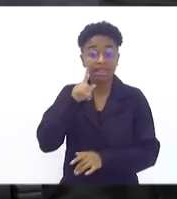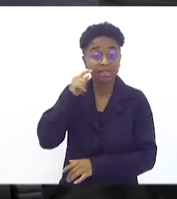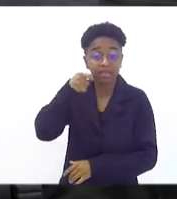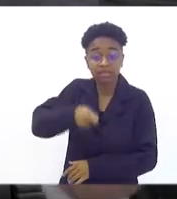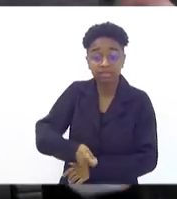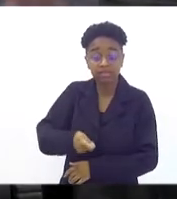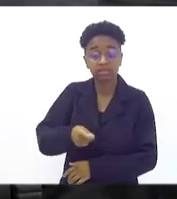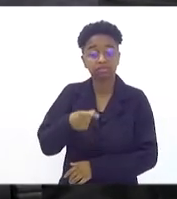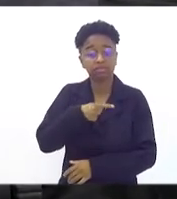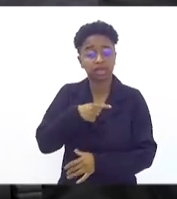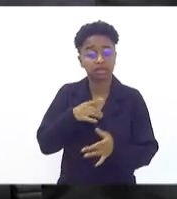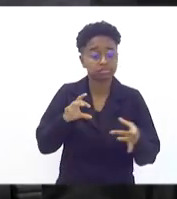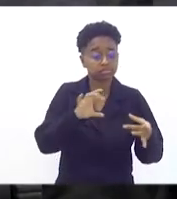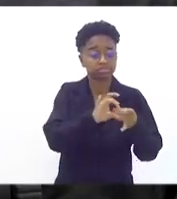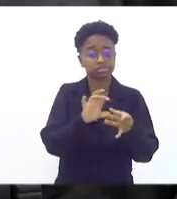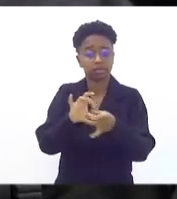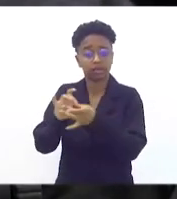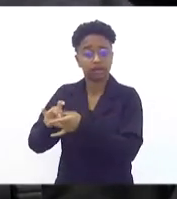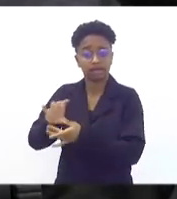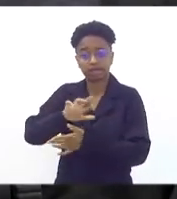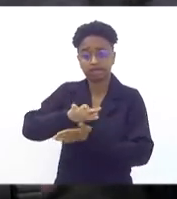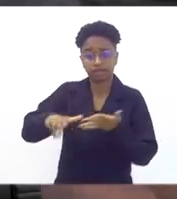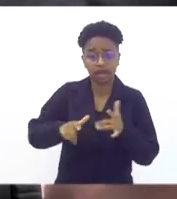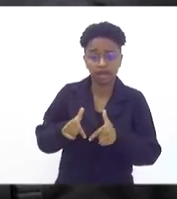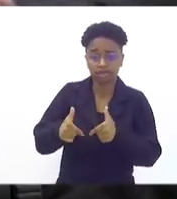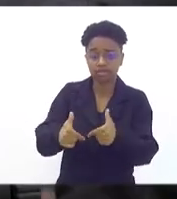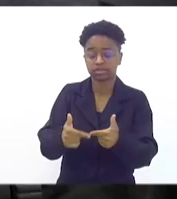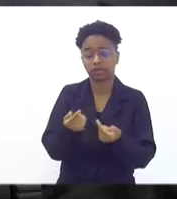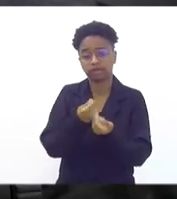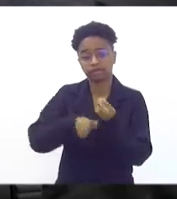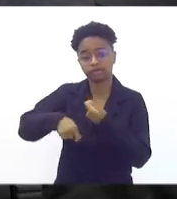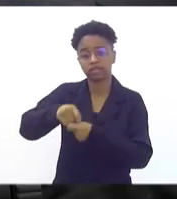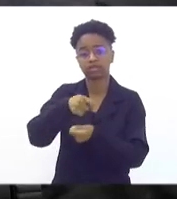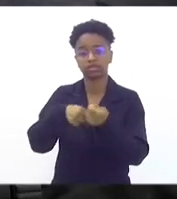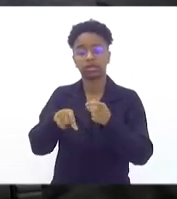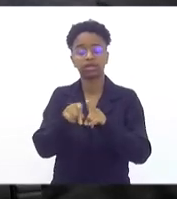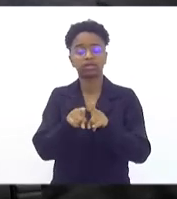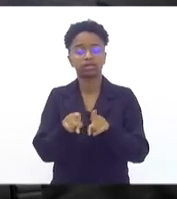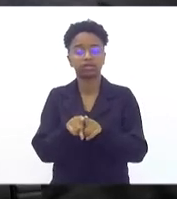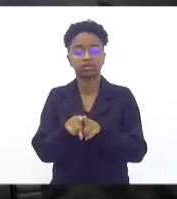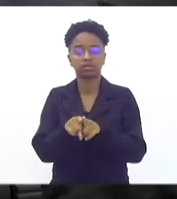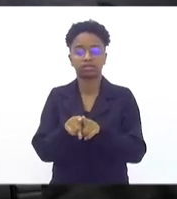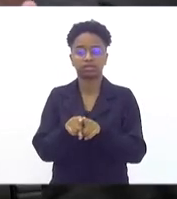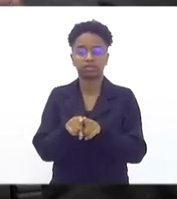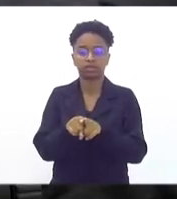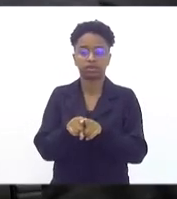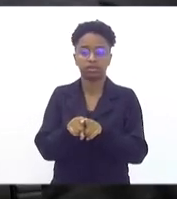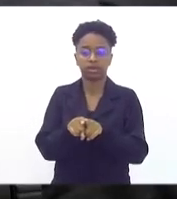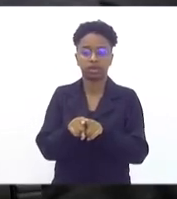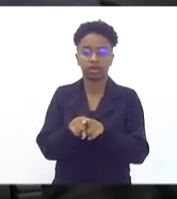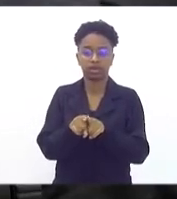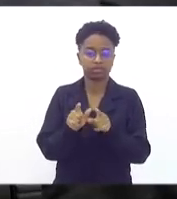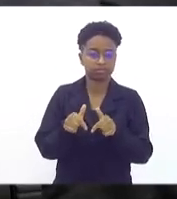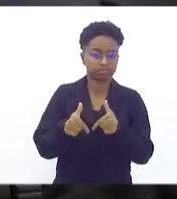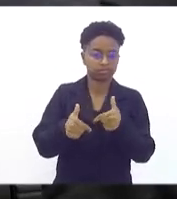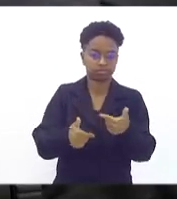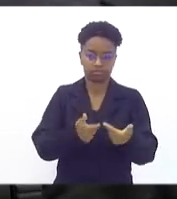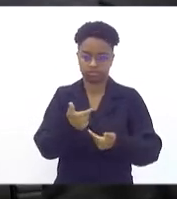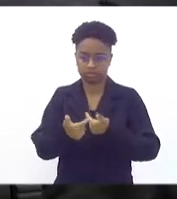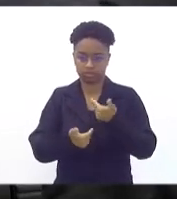permeia uma série de equações inclusive financeiros Econômica financeiras e equações de prestação de serviço